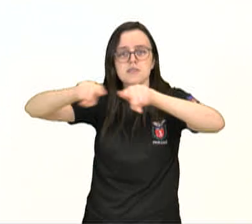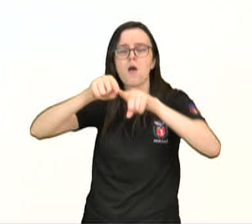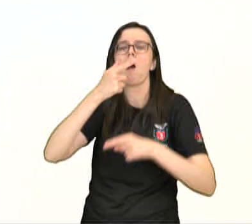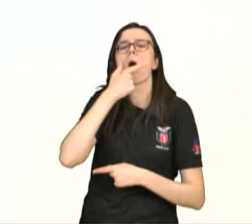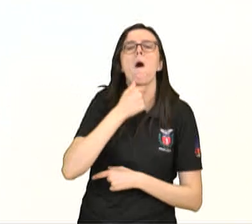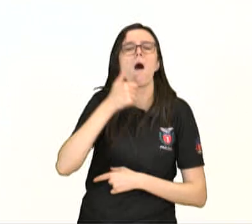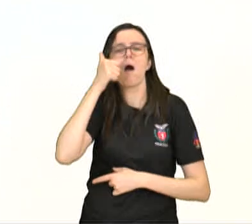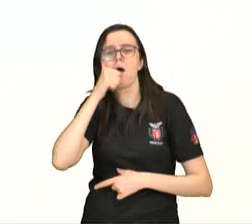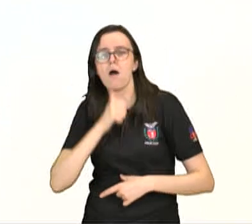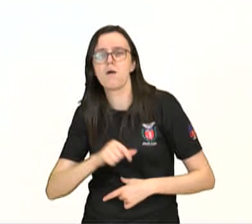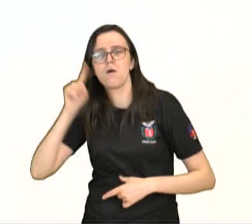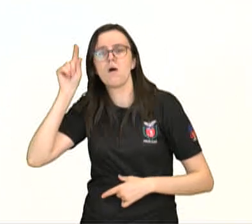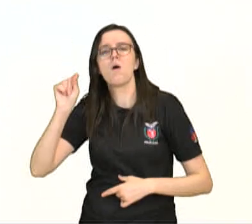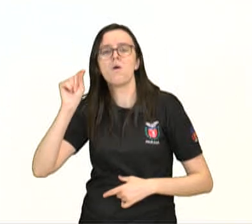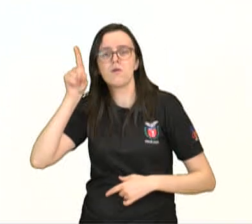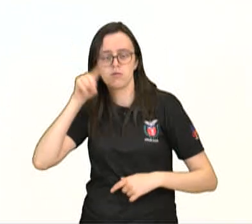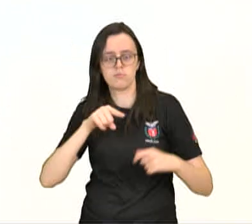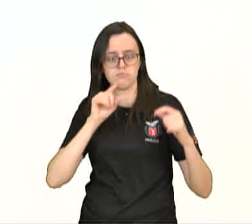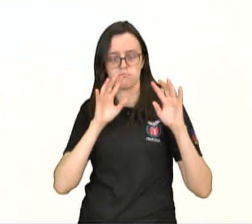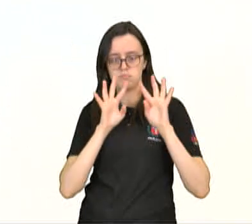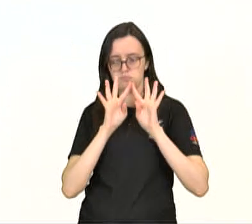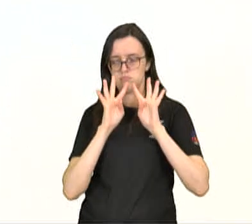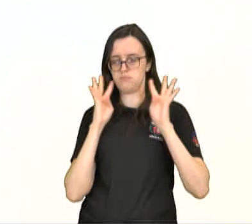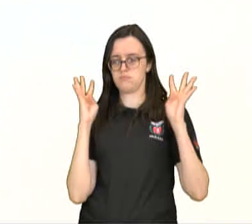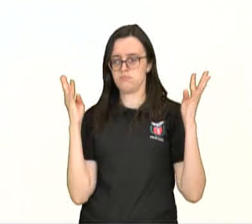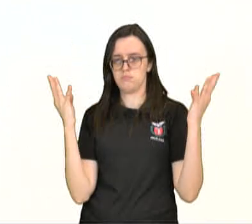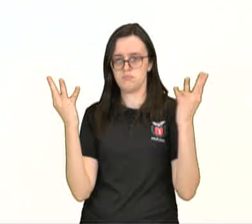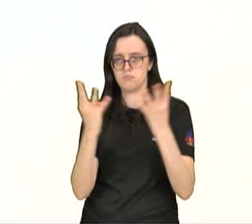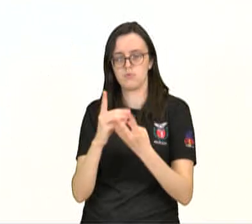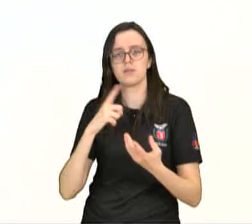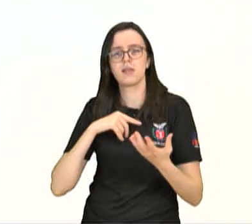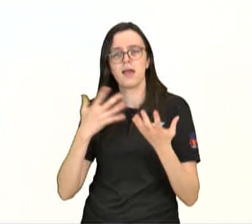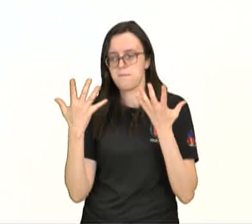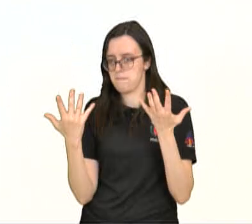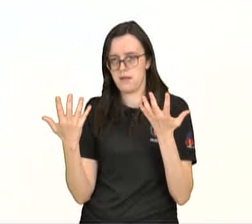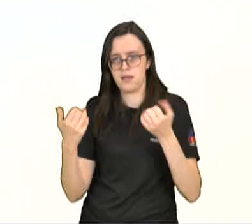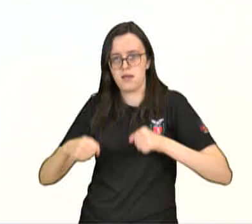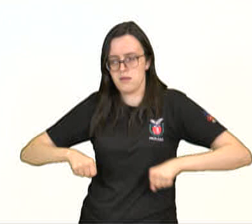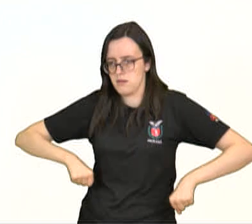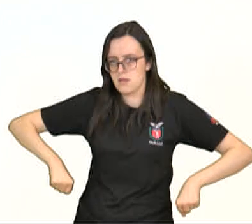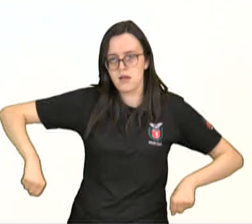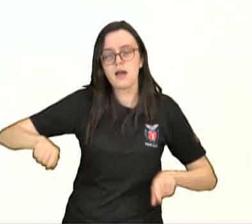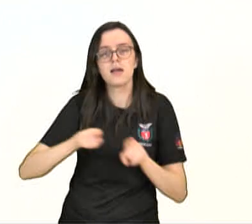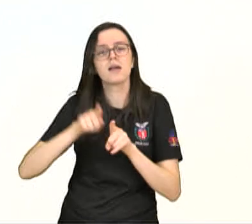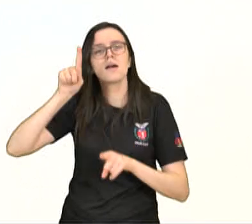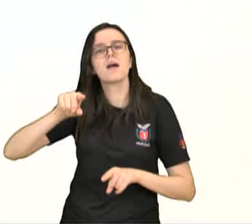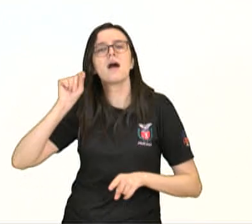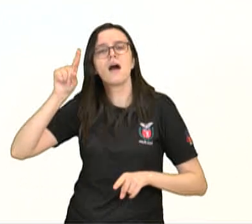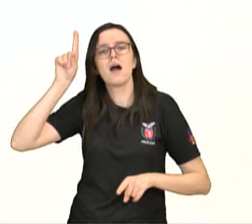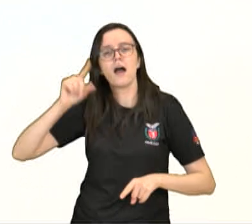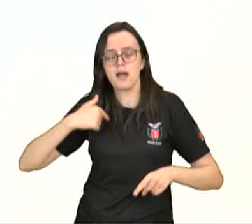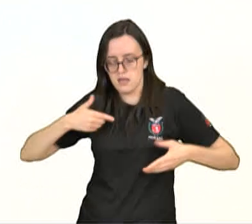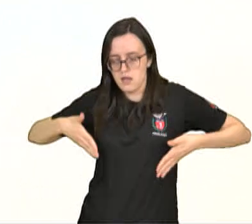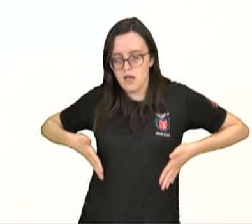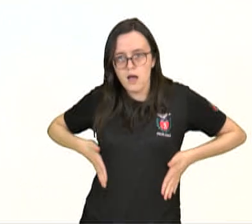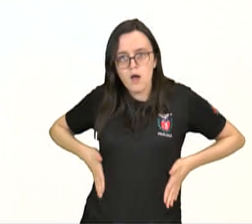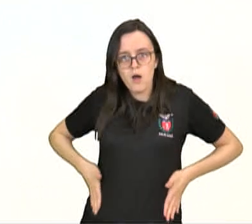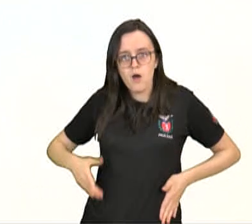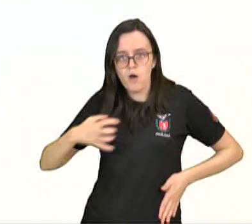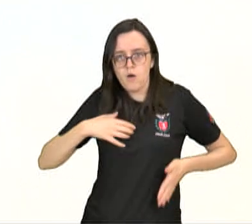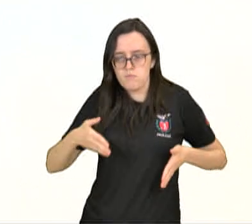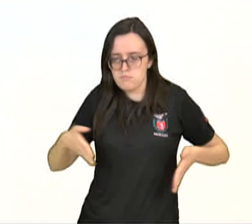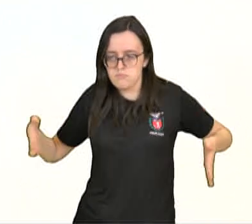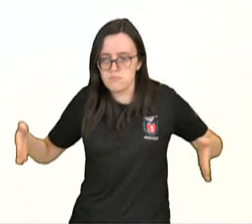e mulheres de frente um para o outro, segurando os braços, e o movimento era limitado pela largura dos corpos. Eles não